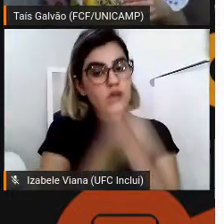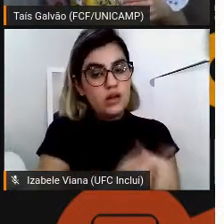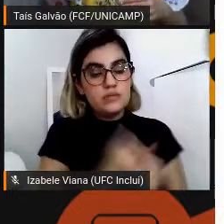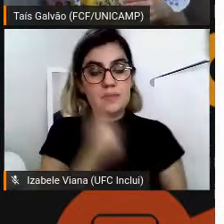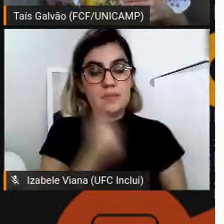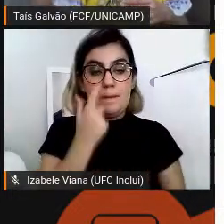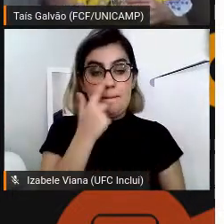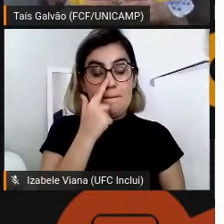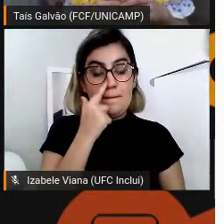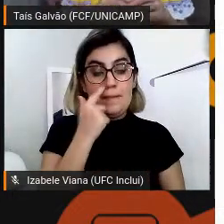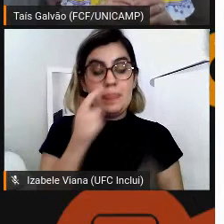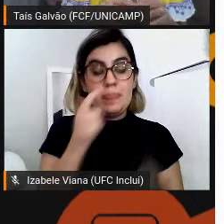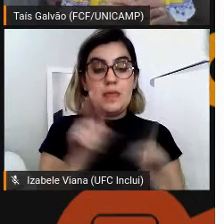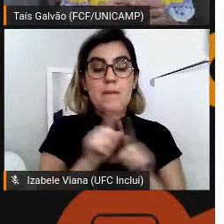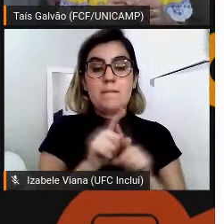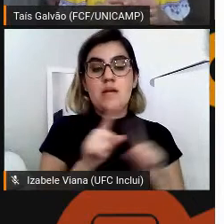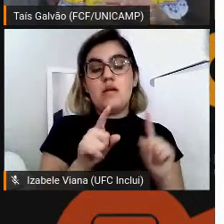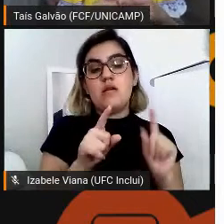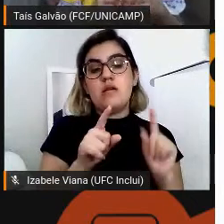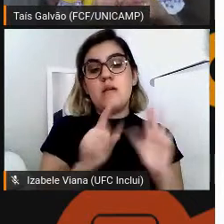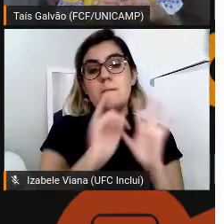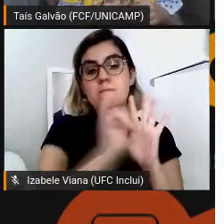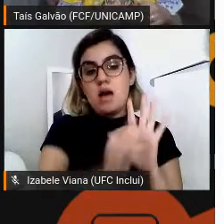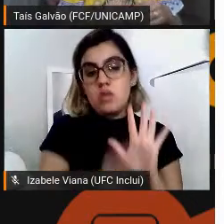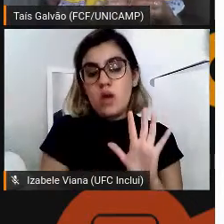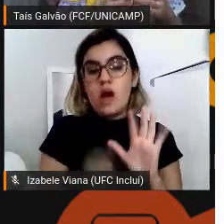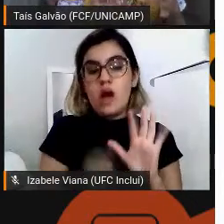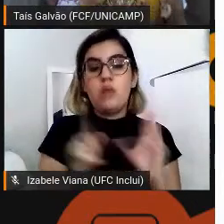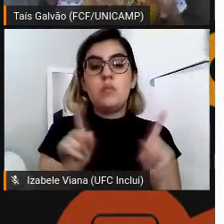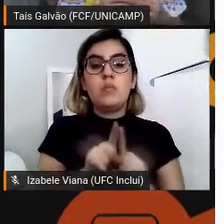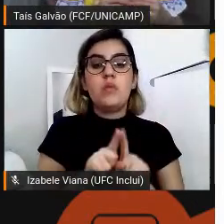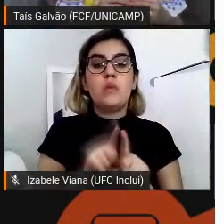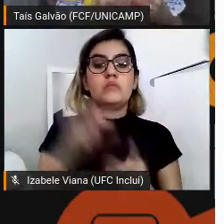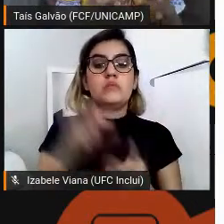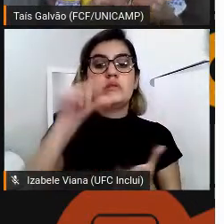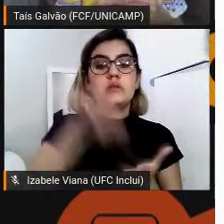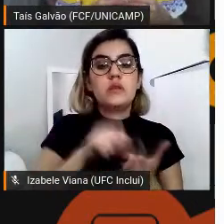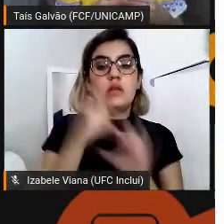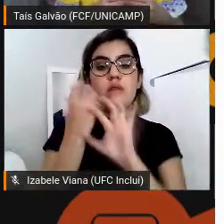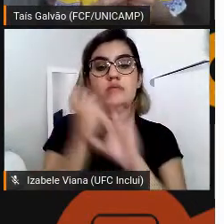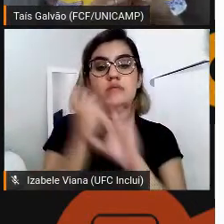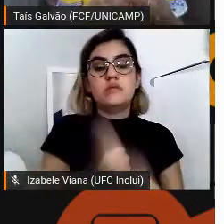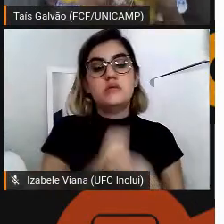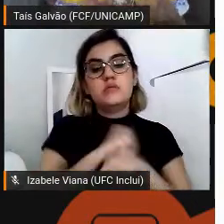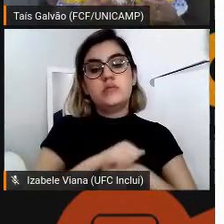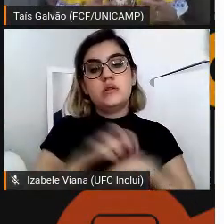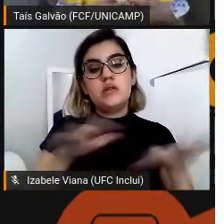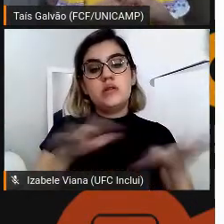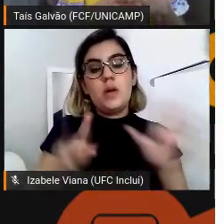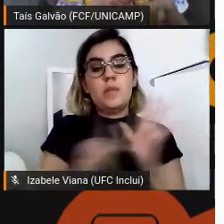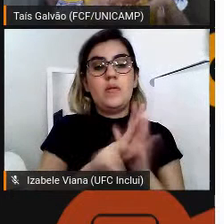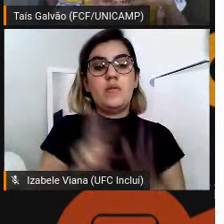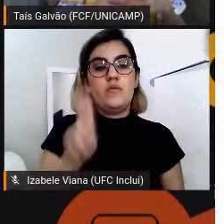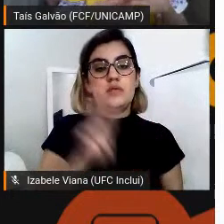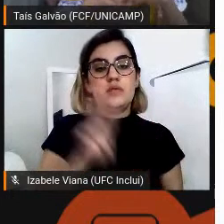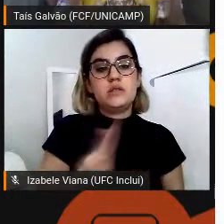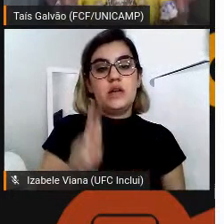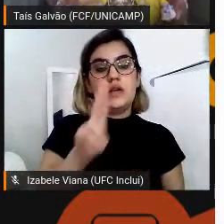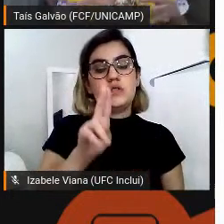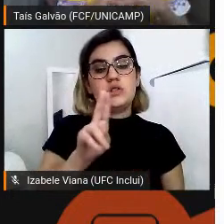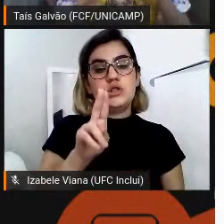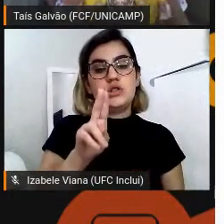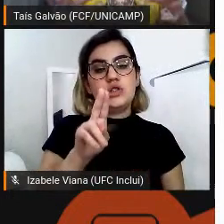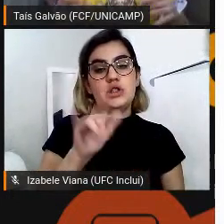manual do Centro de Revisões e Disseminação da Universidade de York, né, que é um manual